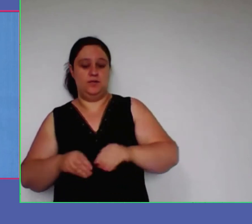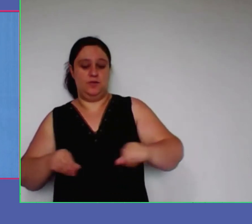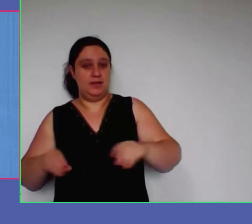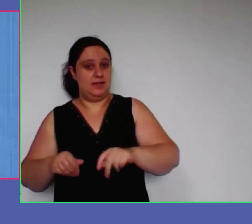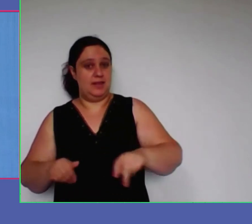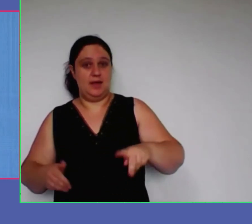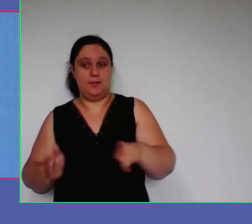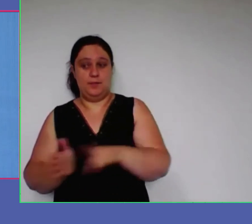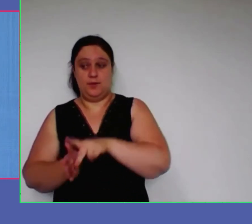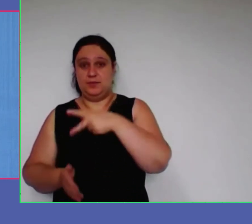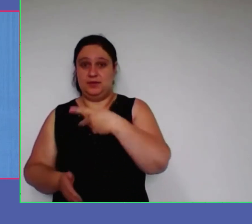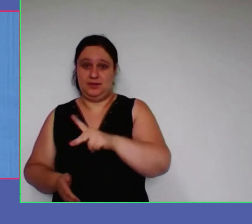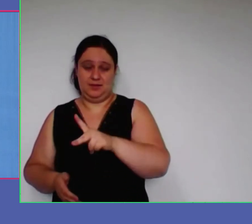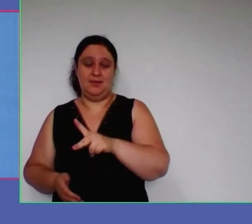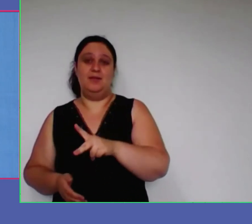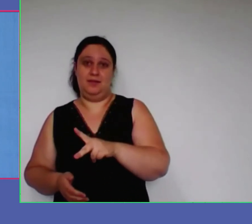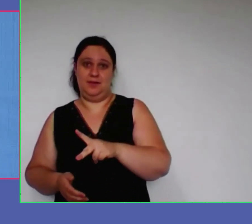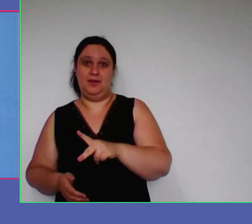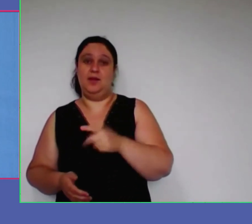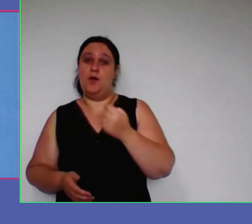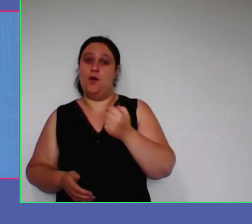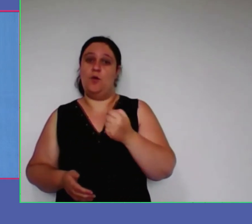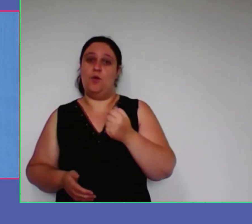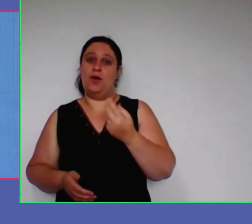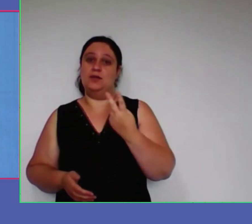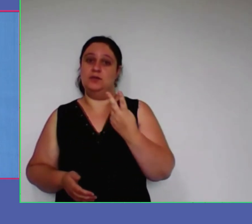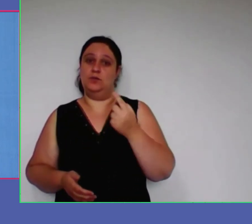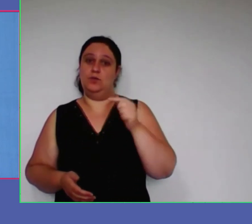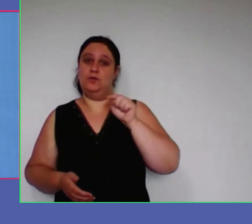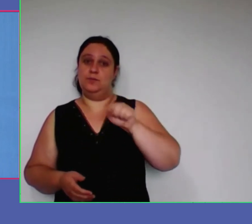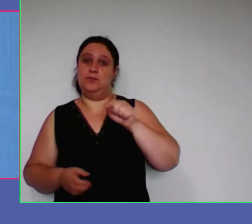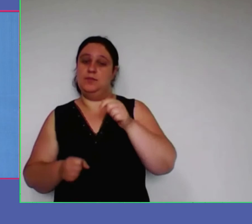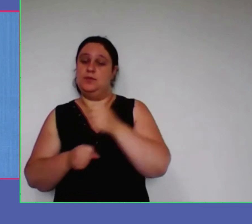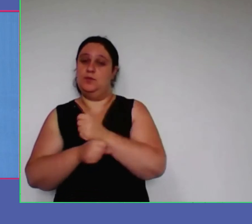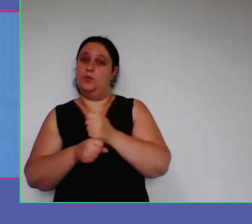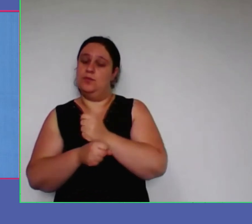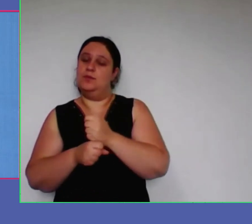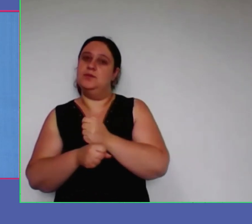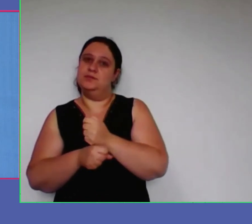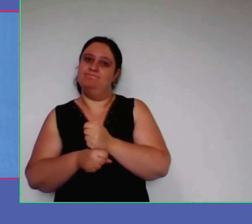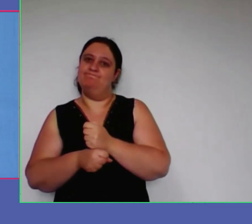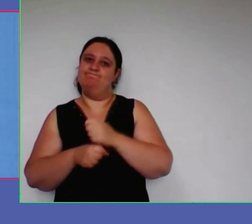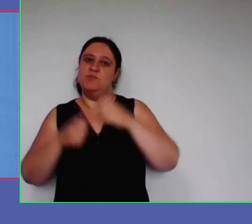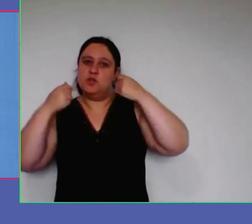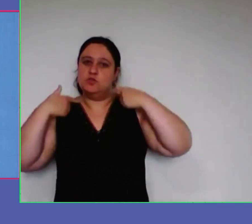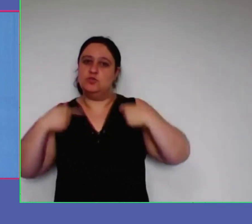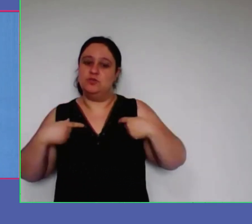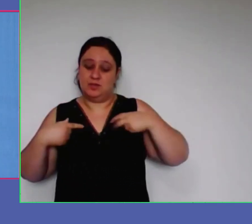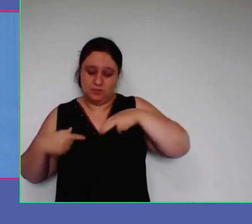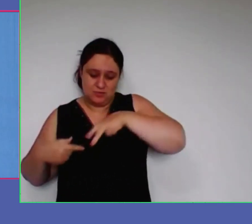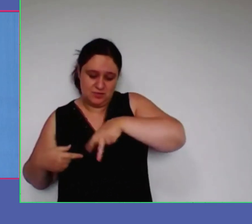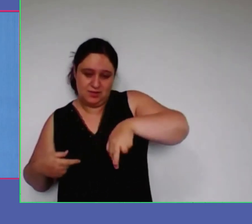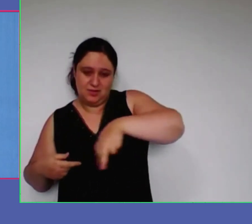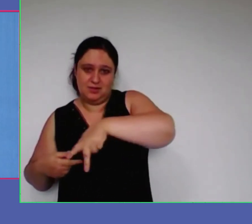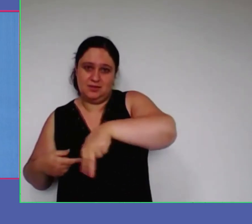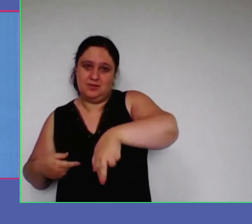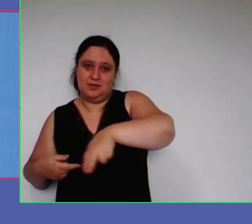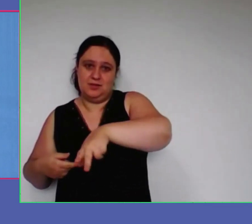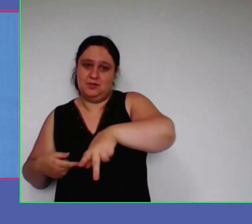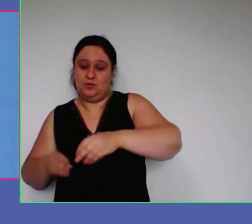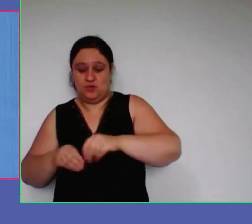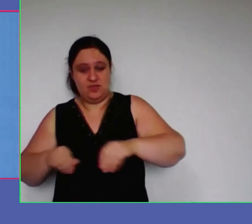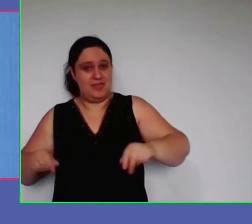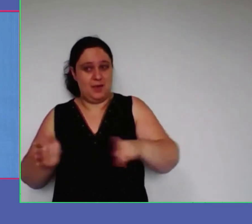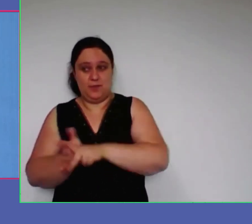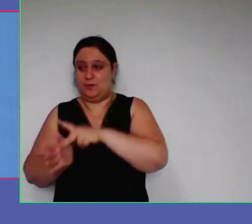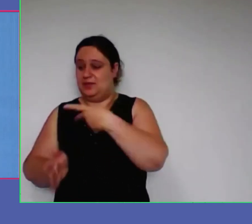quase 2000 anos. Andaram como peregrinos de nação em nação,